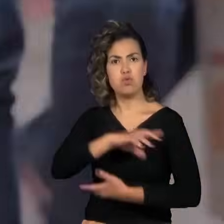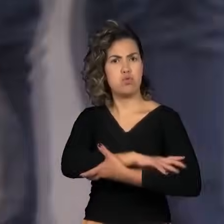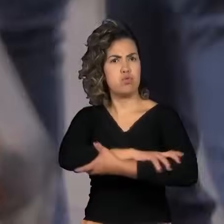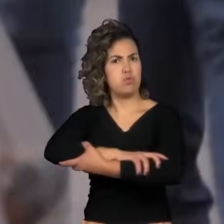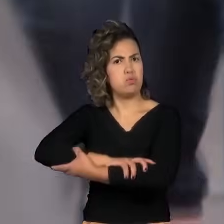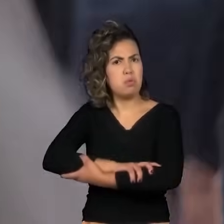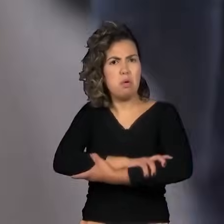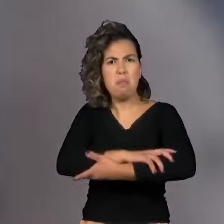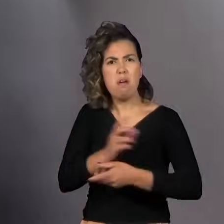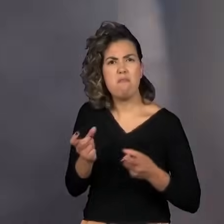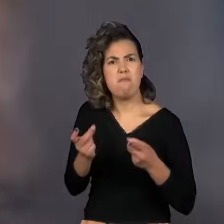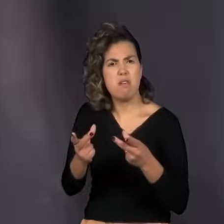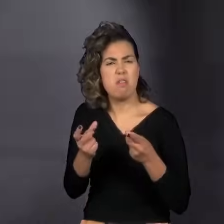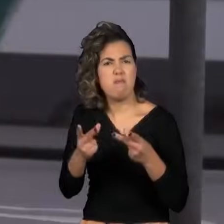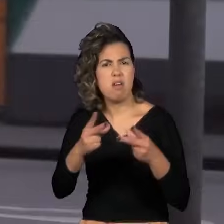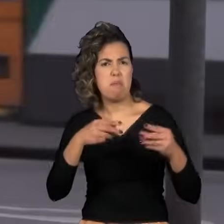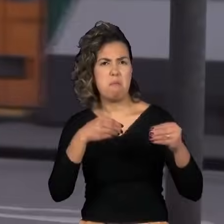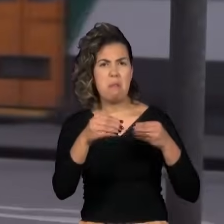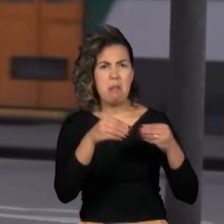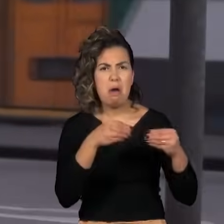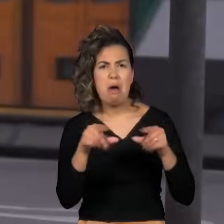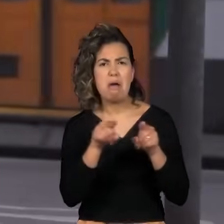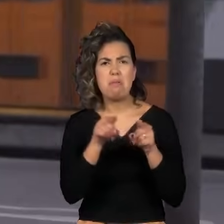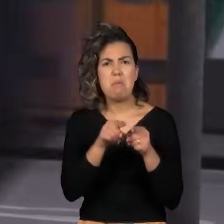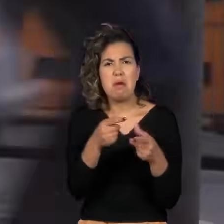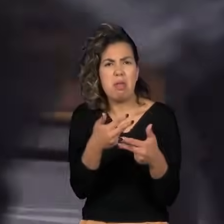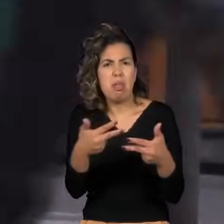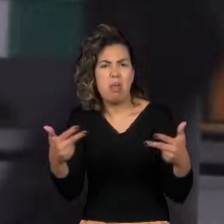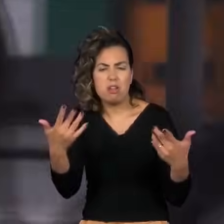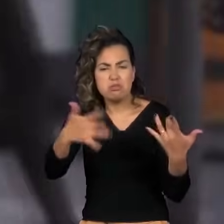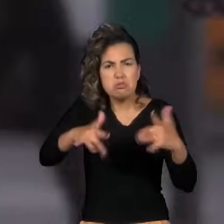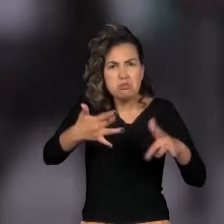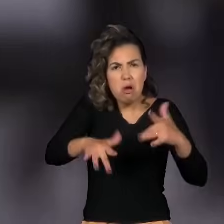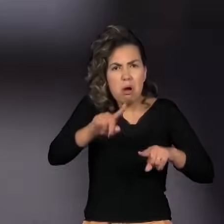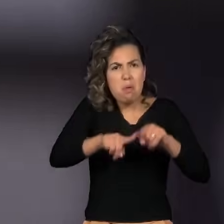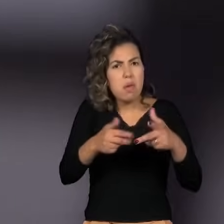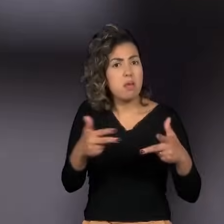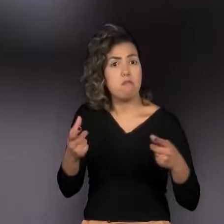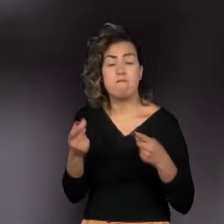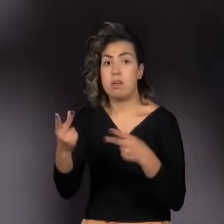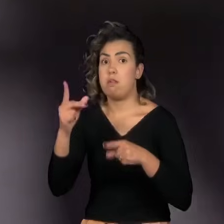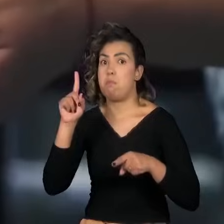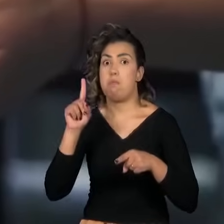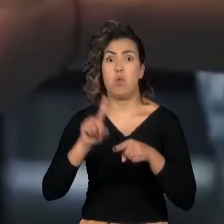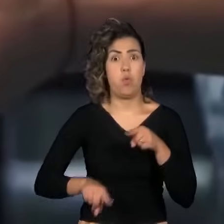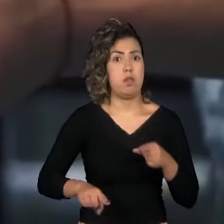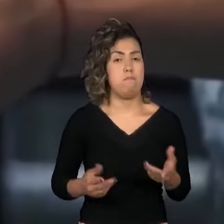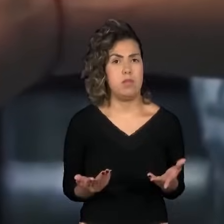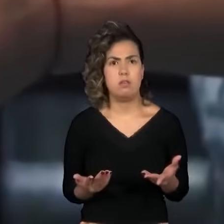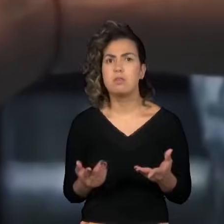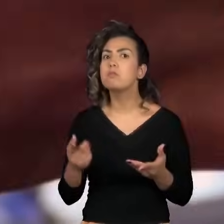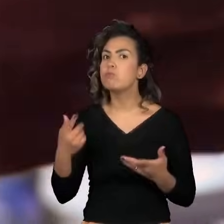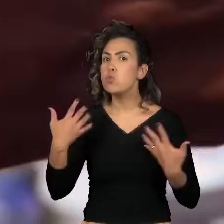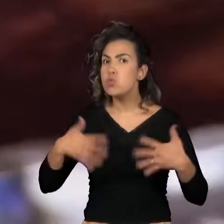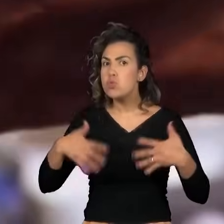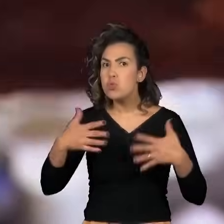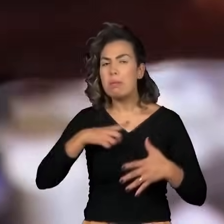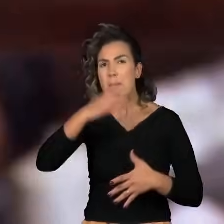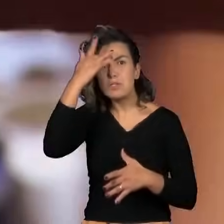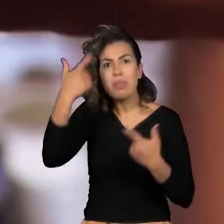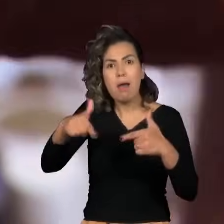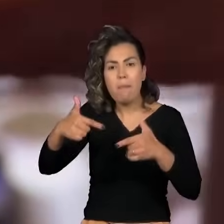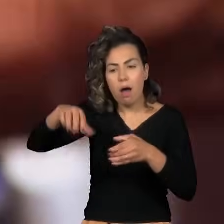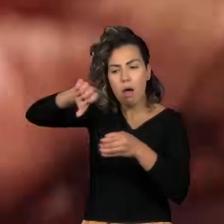baniu a venda de microplásticos e produtos feitos a partir desse material. A medida atinge o setor de cosméticos,